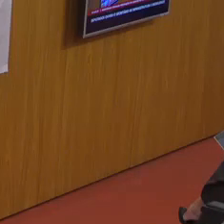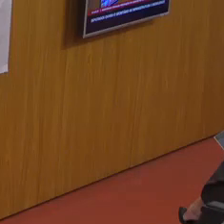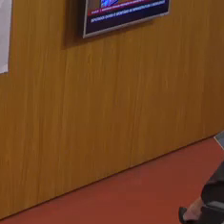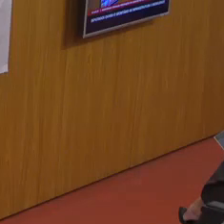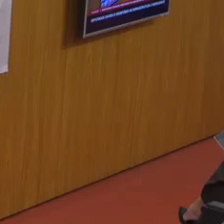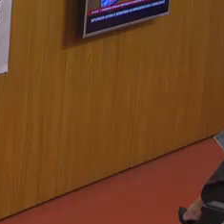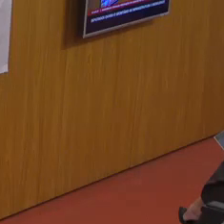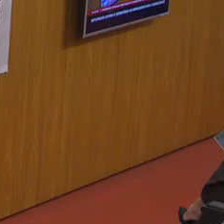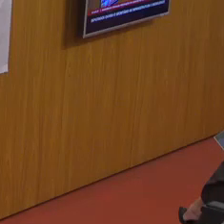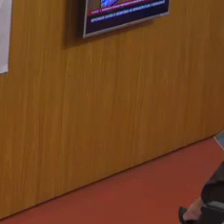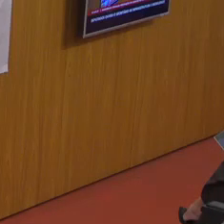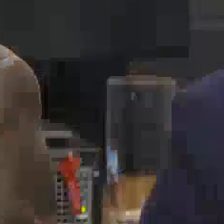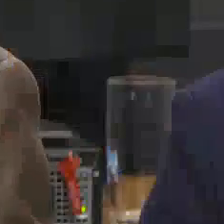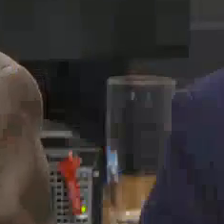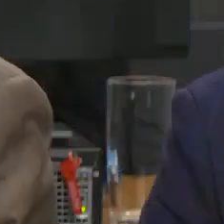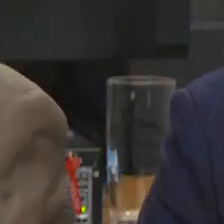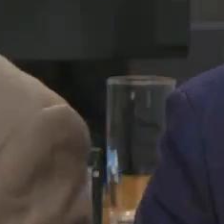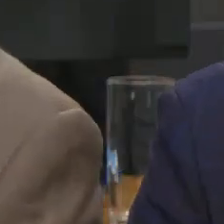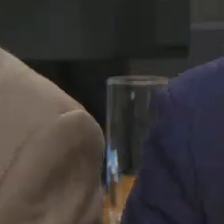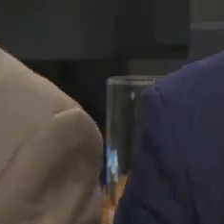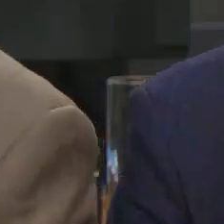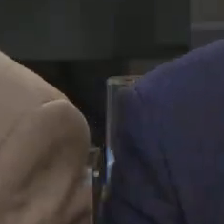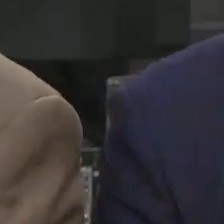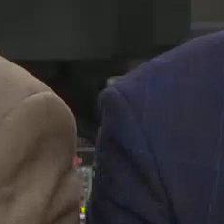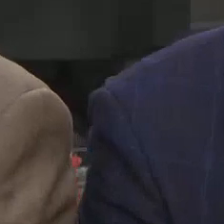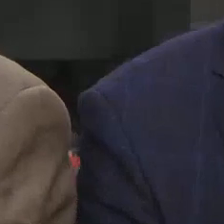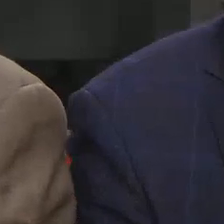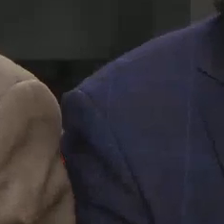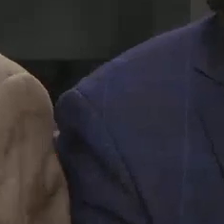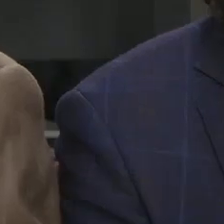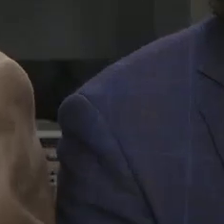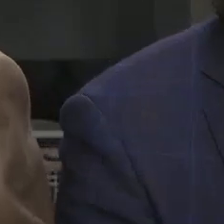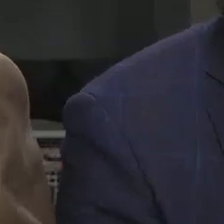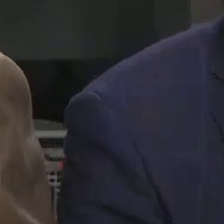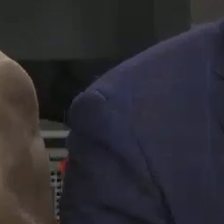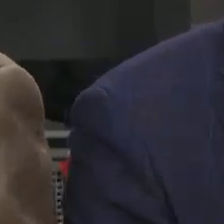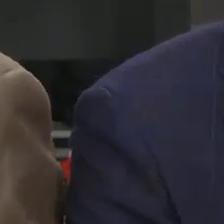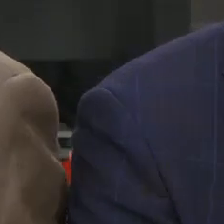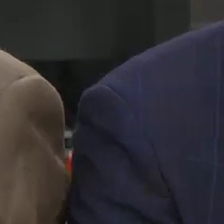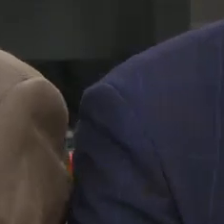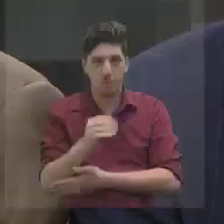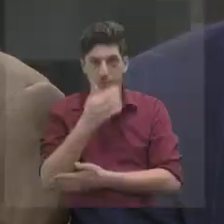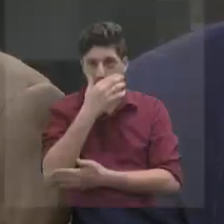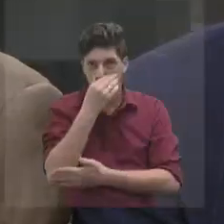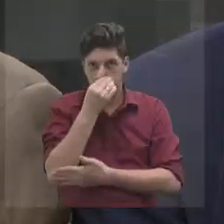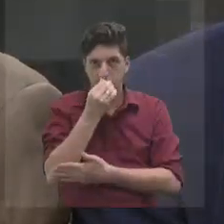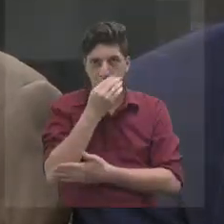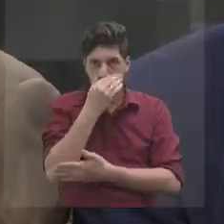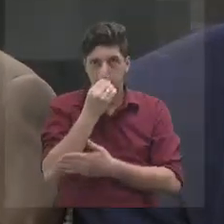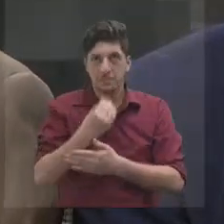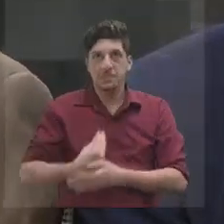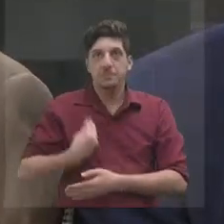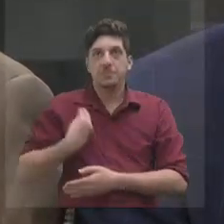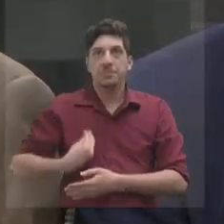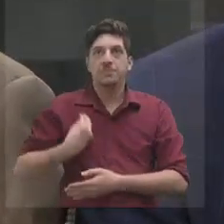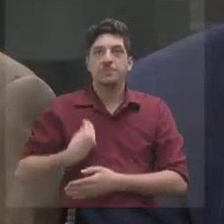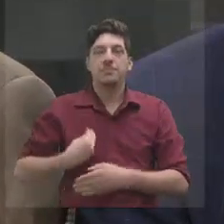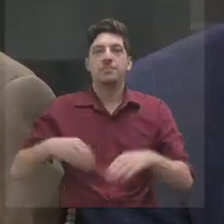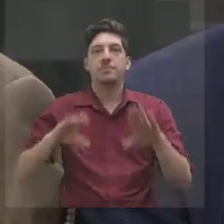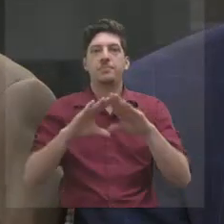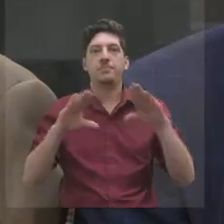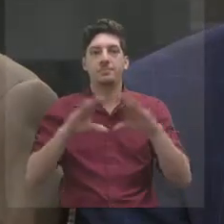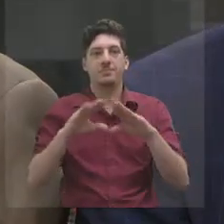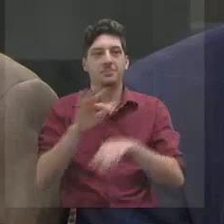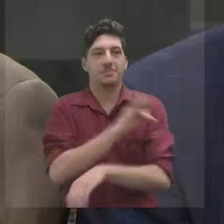considerações cumprimento aqui é o secretário Pedro Bruno por estar participando desse Assembleia fiscaliza importante